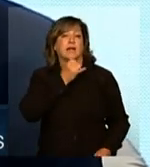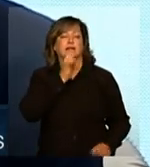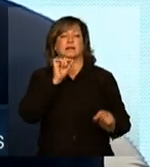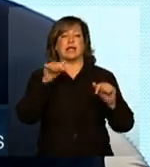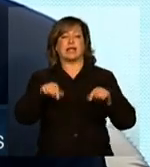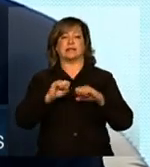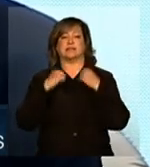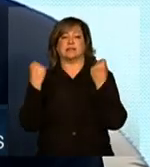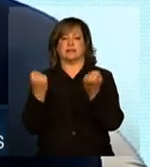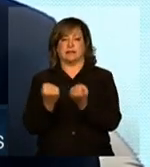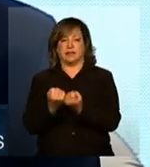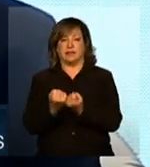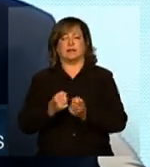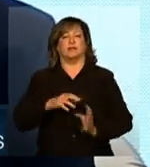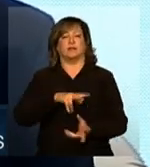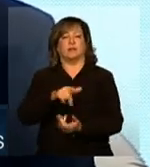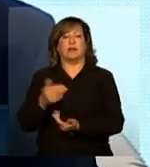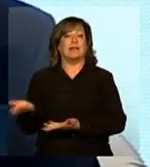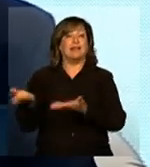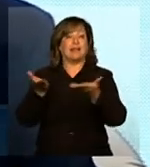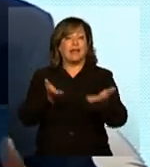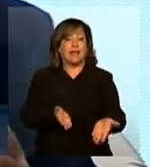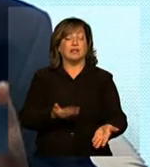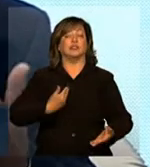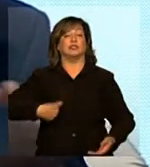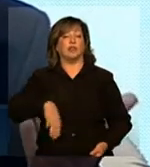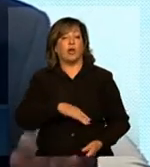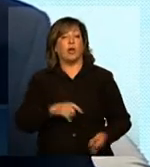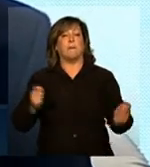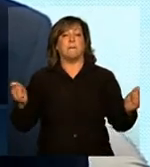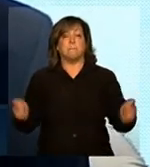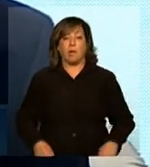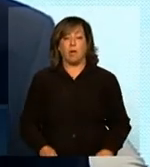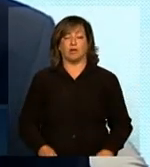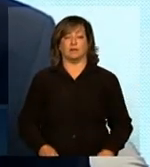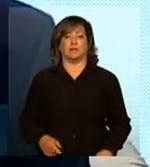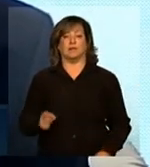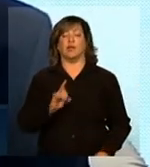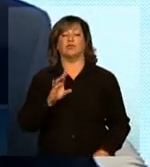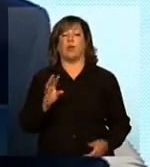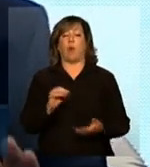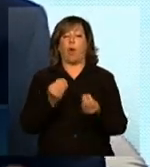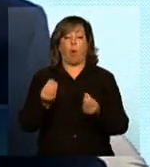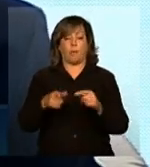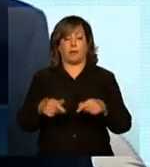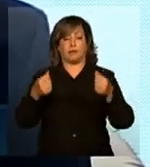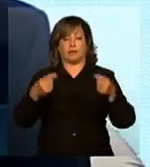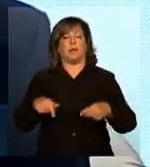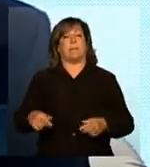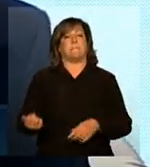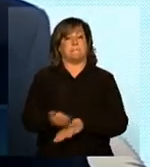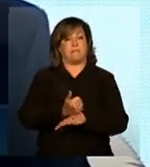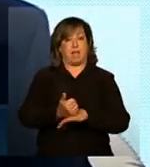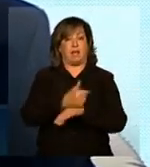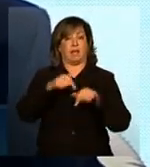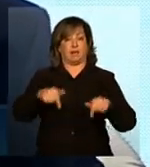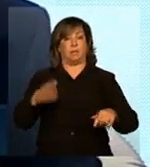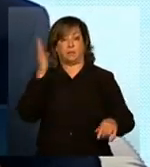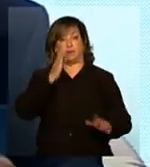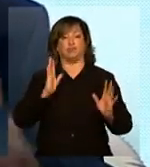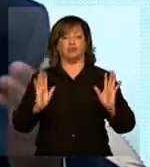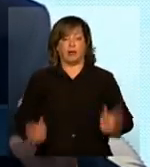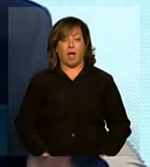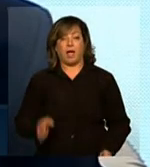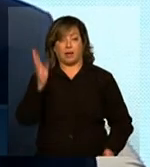esse seminário internacional traz para que a gente possa não só, como foi colocado aqui, aperfeiçoá-lo no Brasil, mas